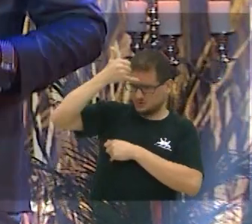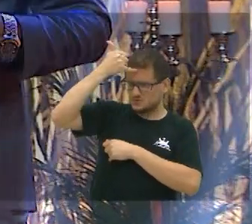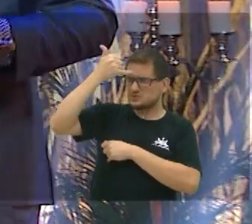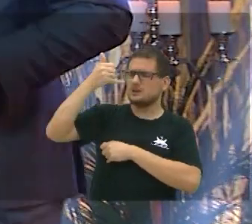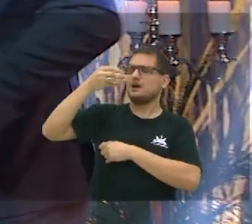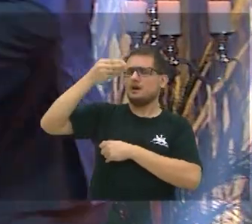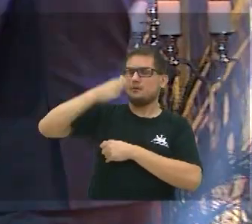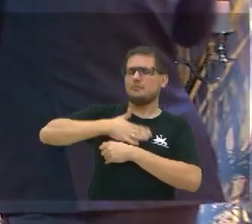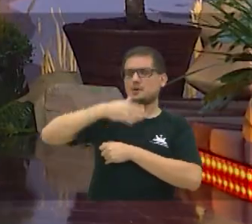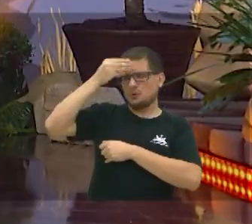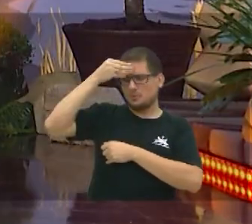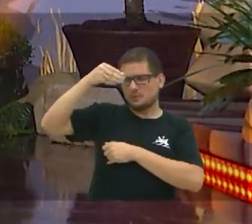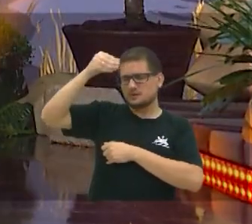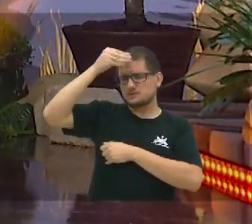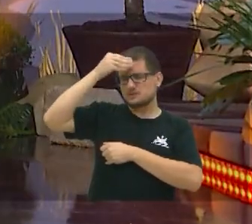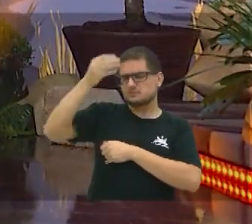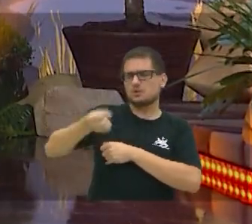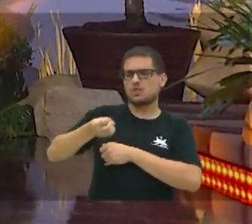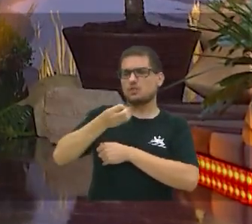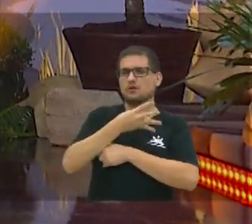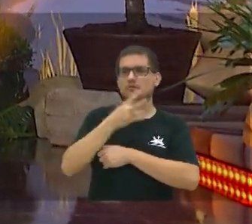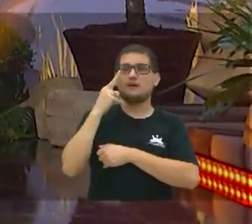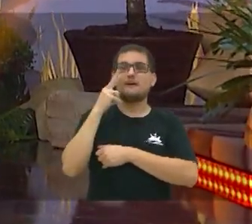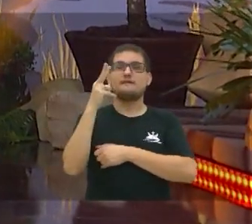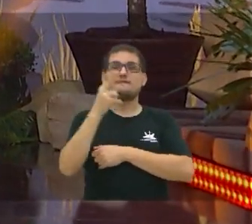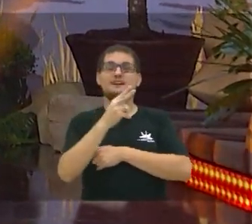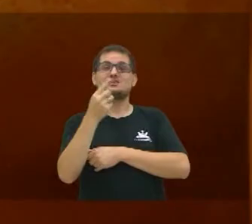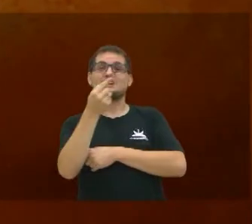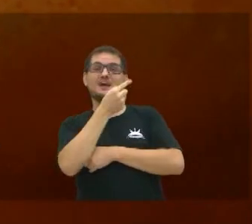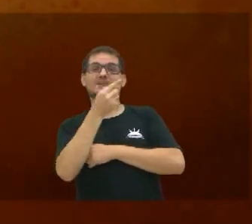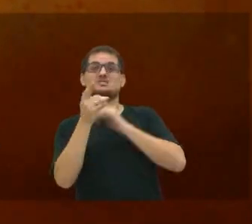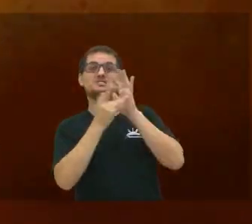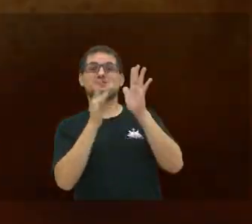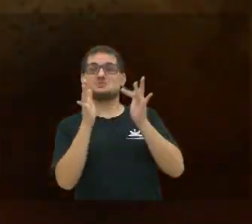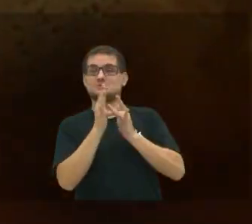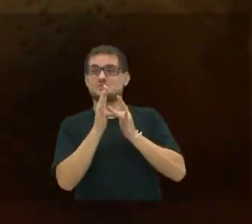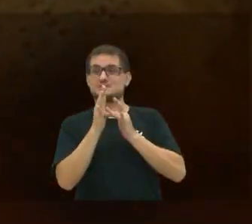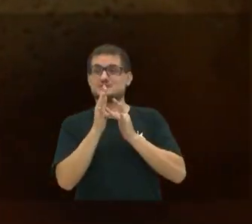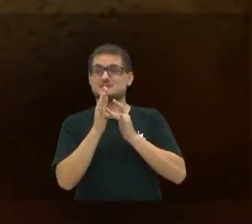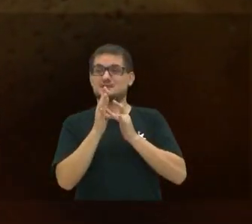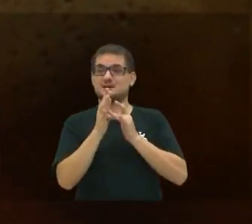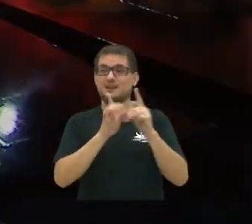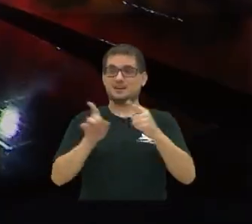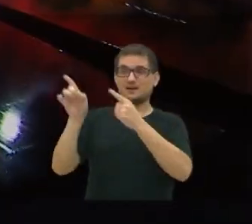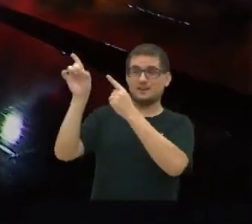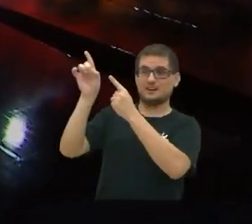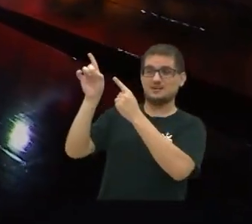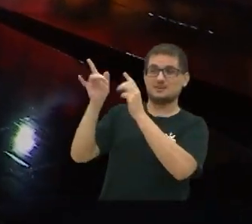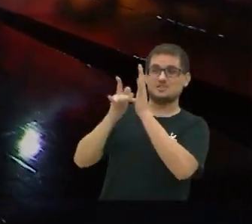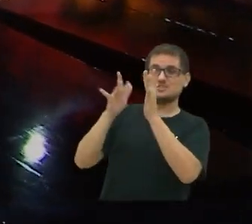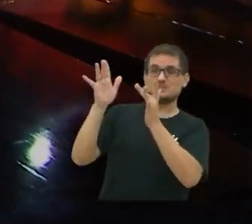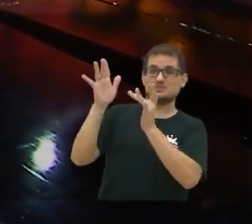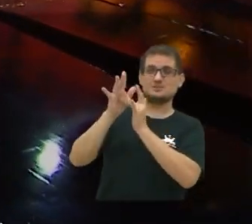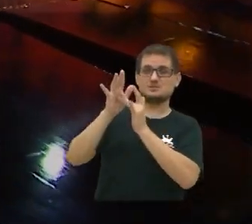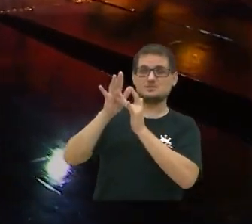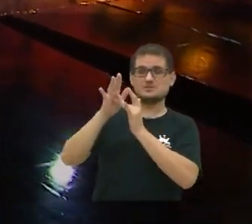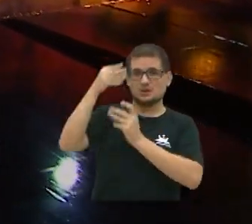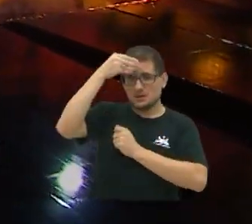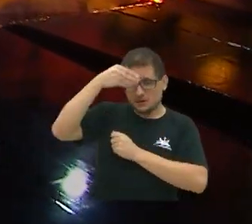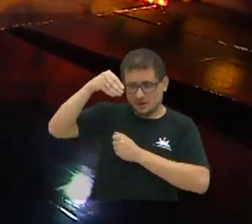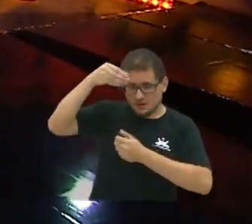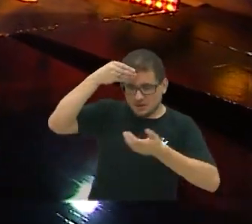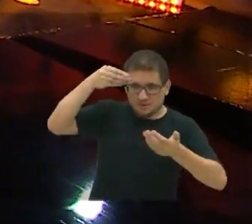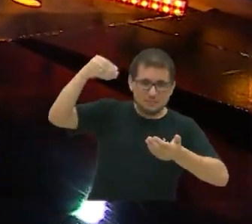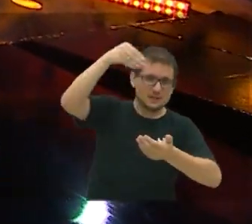Senhor. Olha para esta cena, Jesus sendo batizado e o Espírito Santo pousou sobre Jesus.